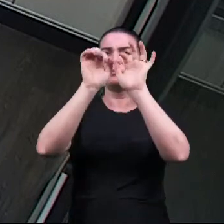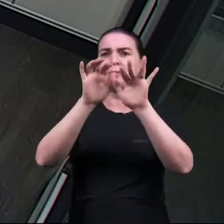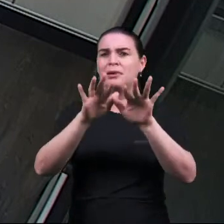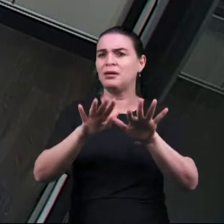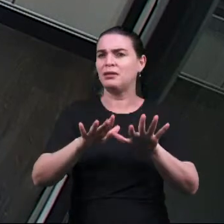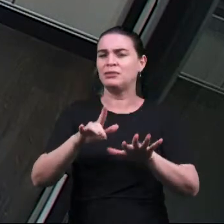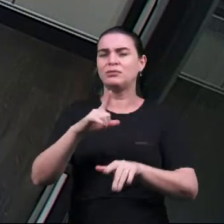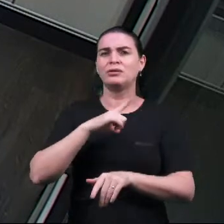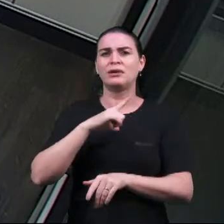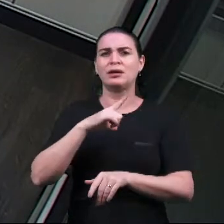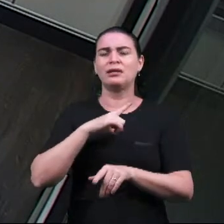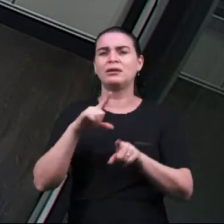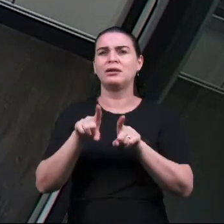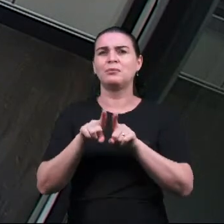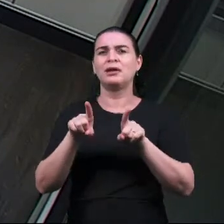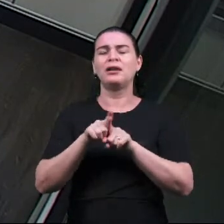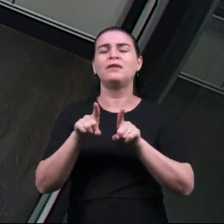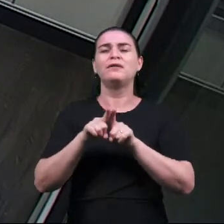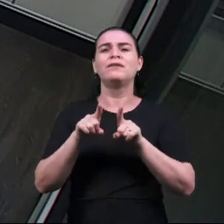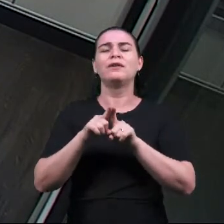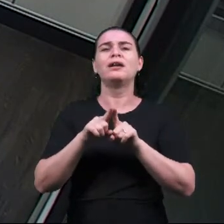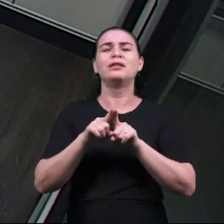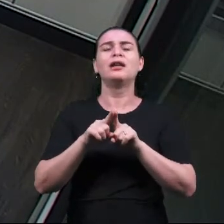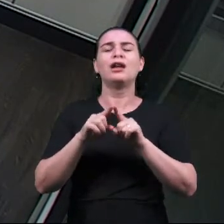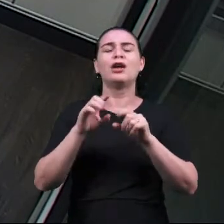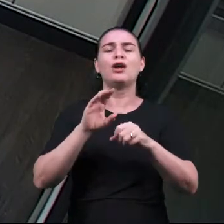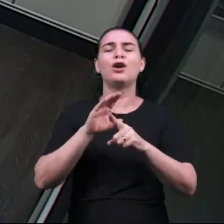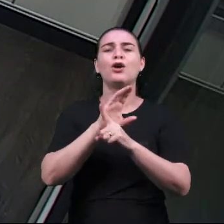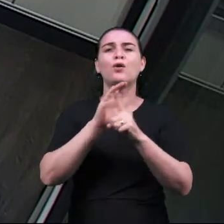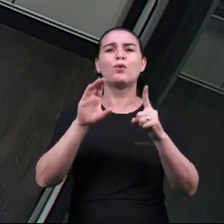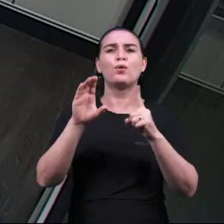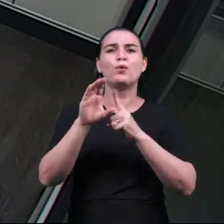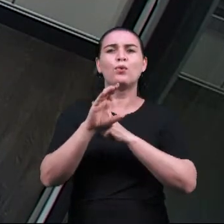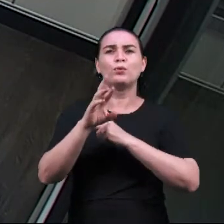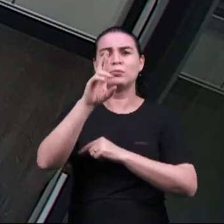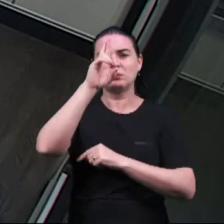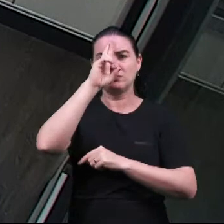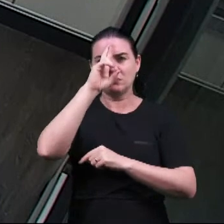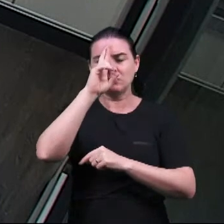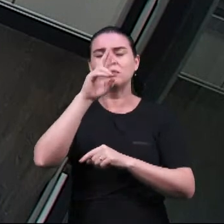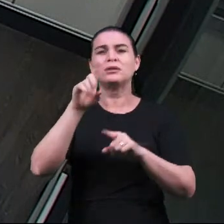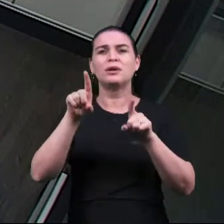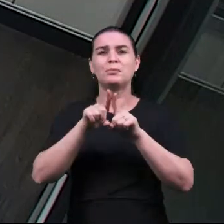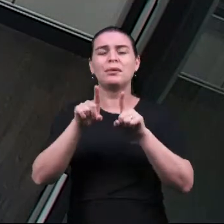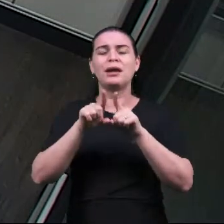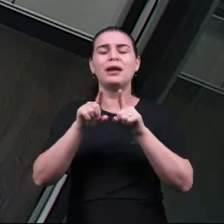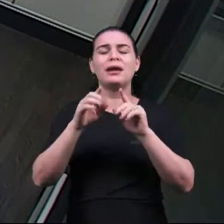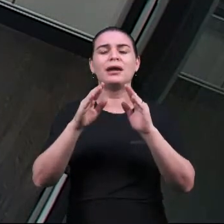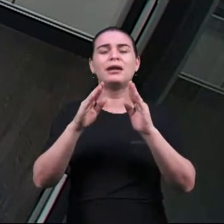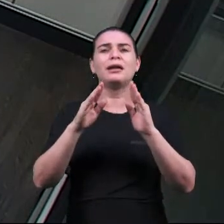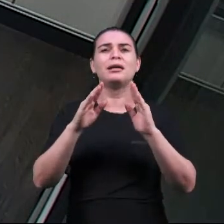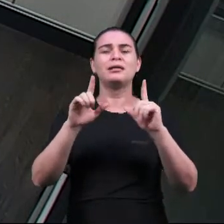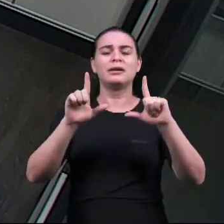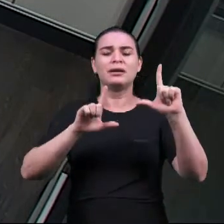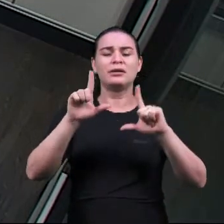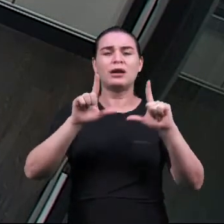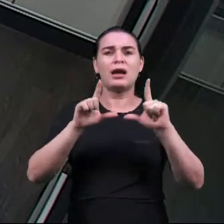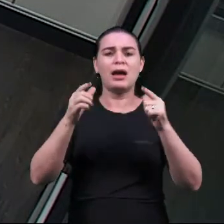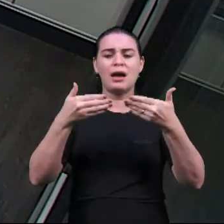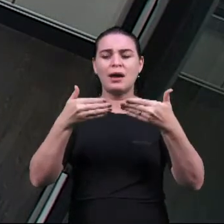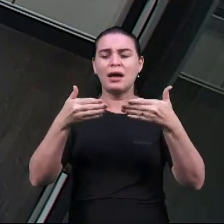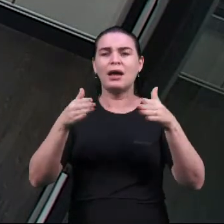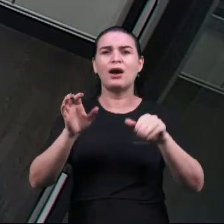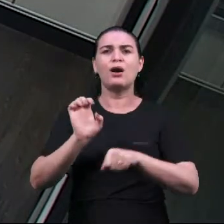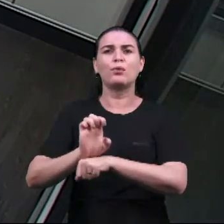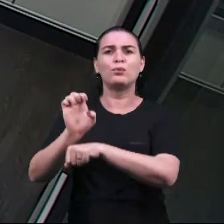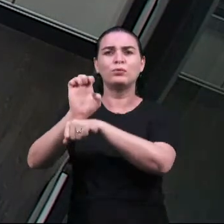também a transmissão da vigília na TV aberta, para alguns estados, pela Rede TV. Então,